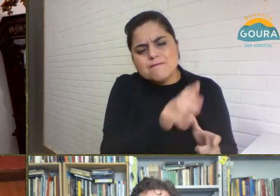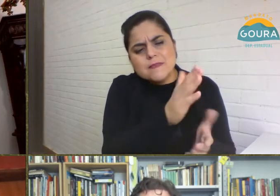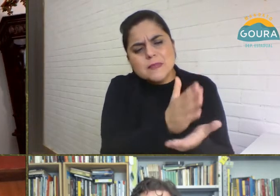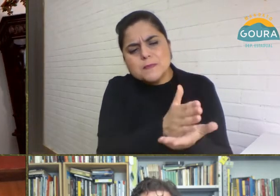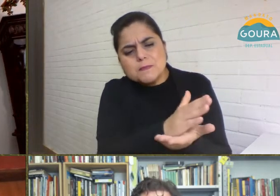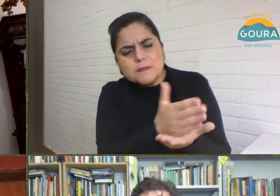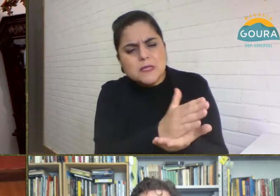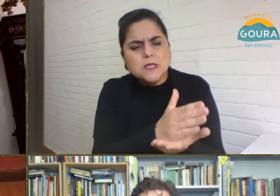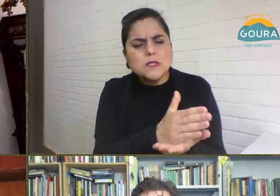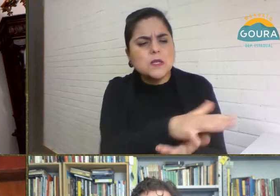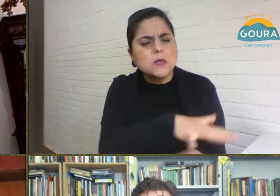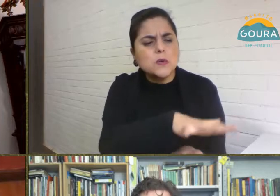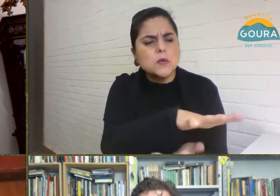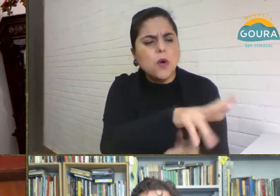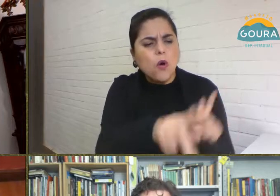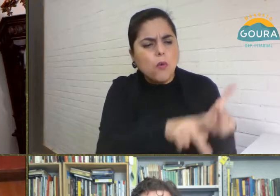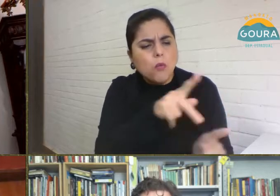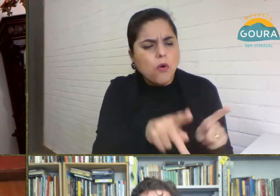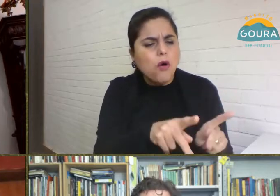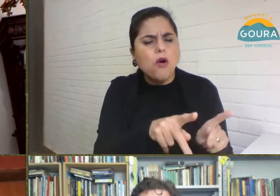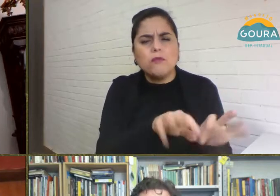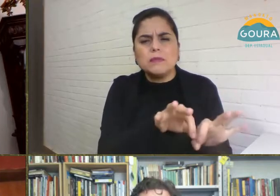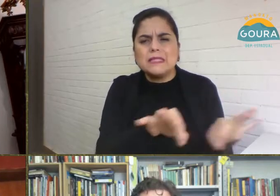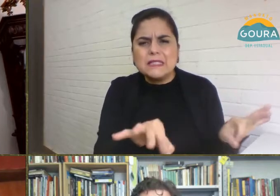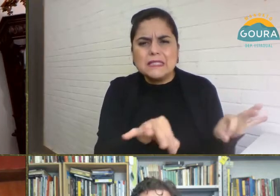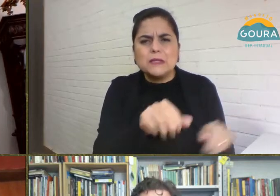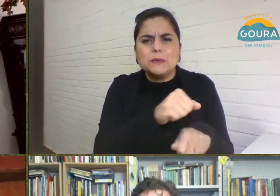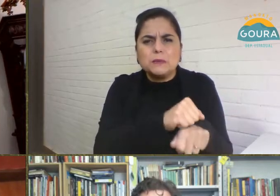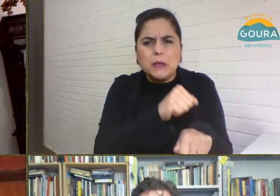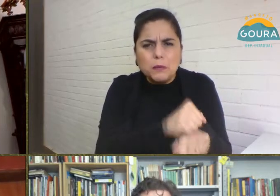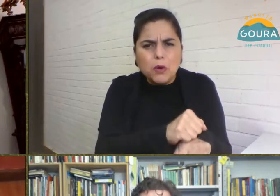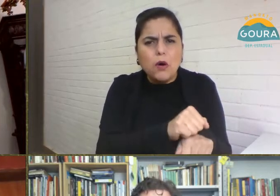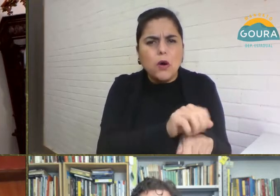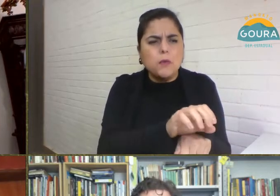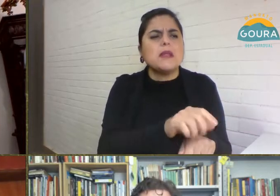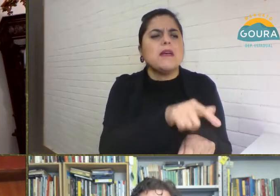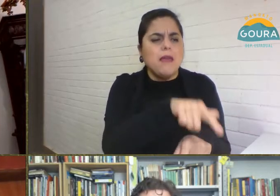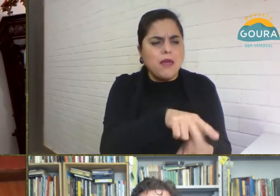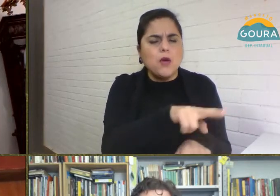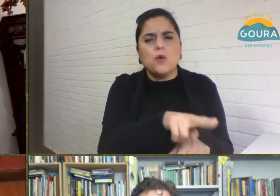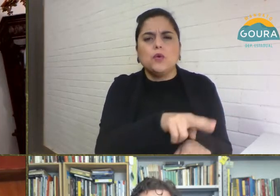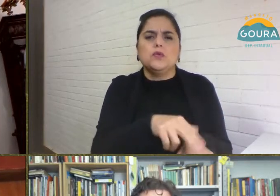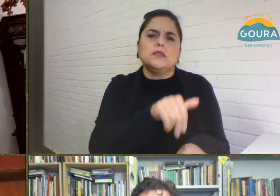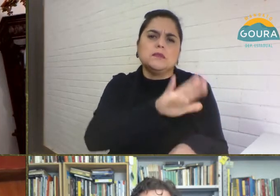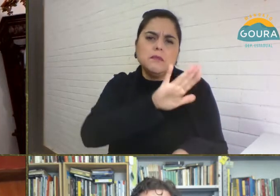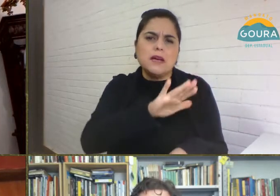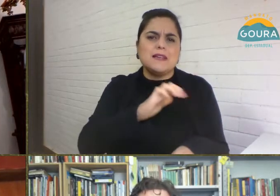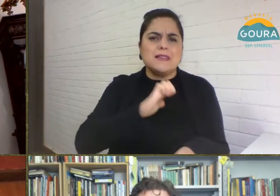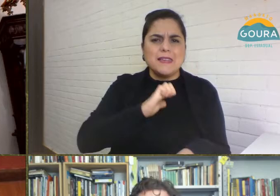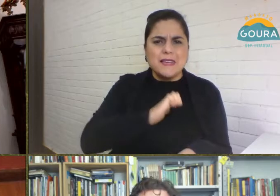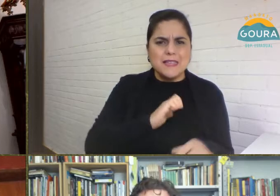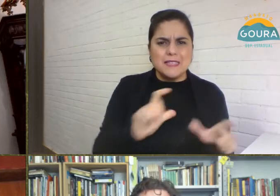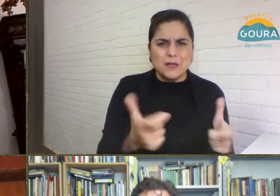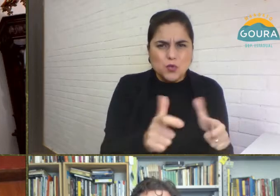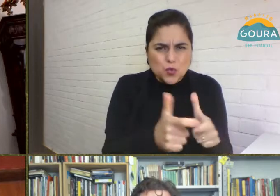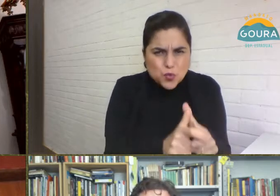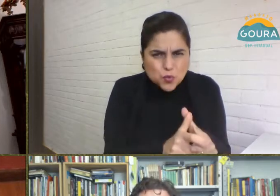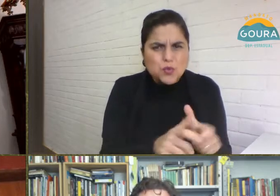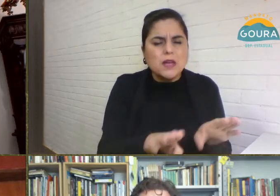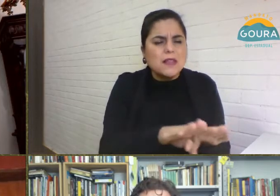nas populações mais vulneráveis, os mais pobres, as minorias étnicas ou